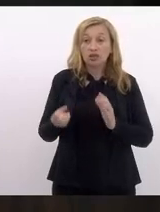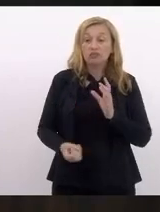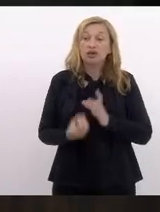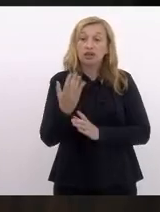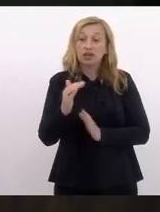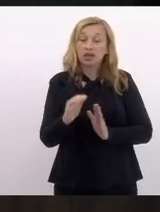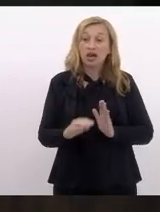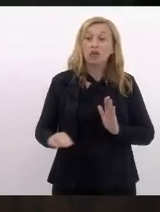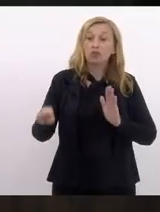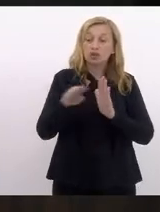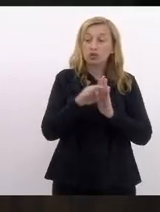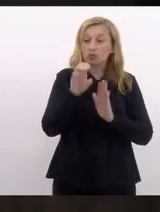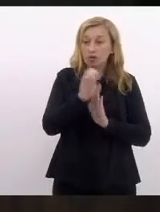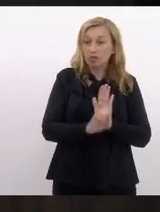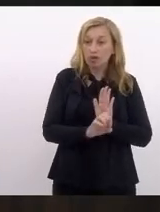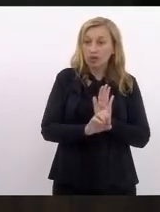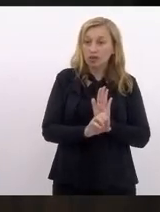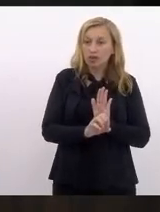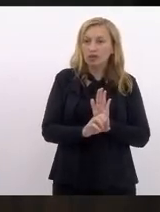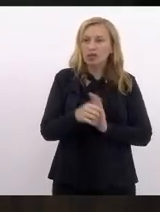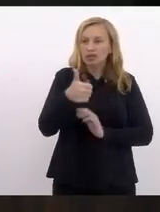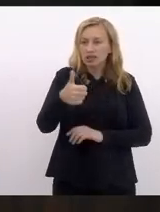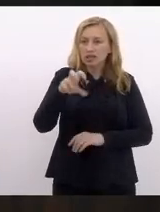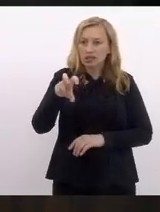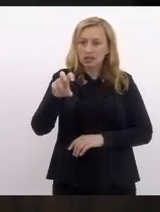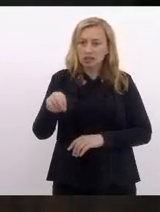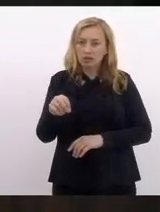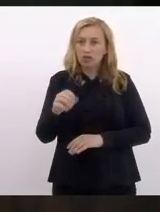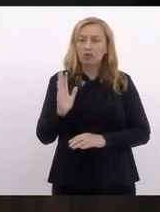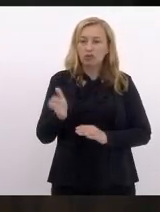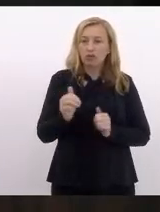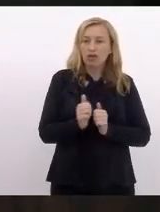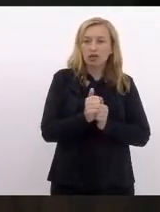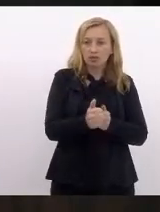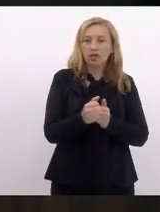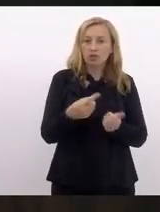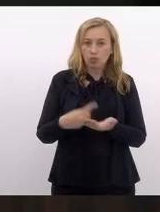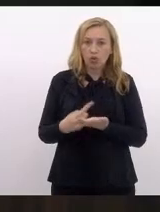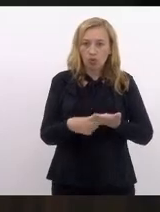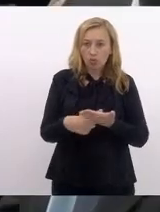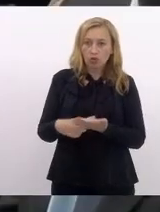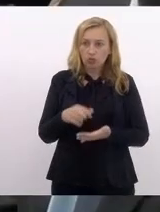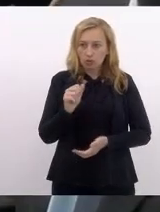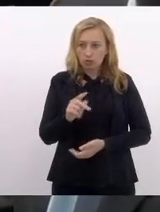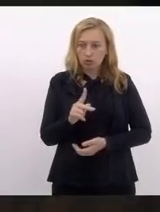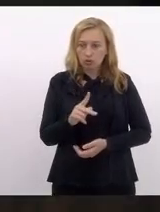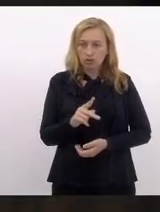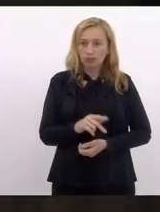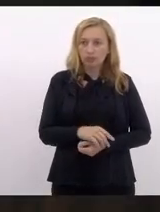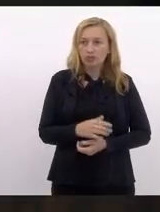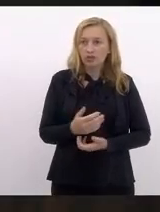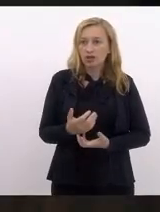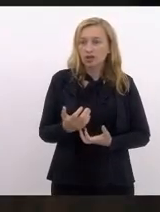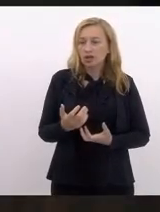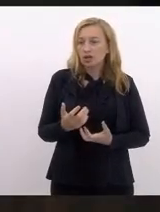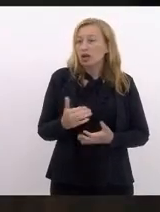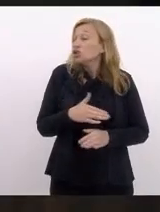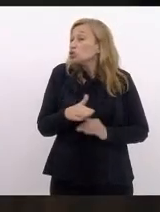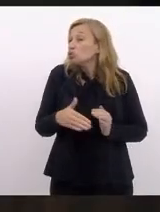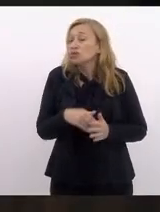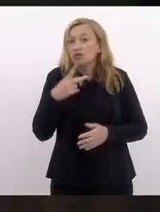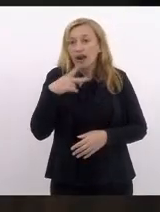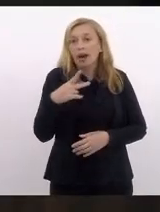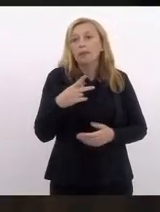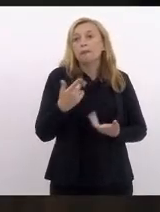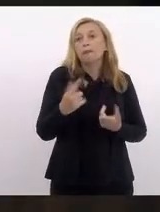emendas para que a gente possa trazer por 150 da forma que a gente foi caminhada que eu acordo e aí eu não quero não vai todos